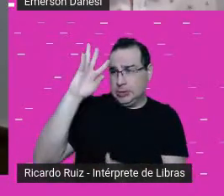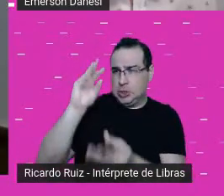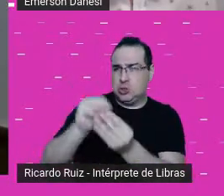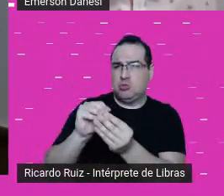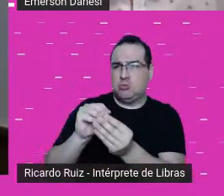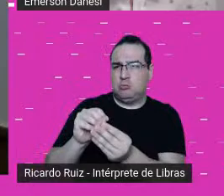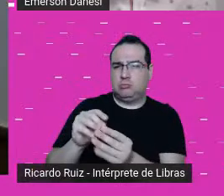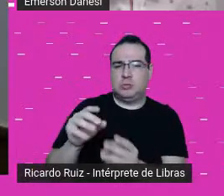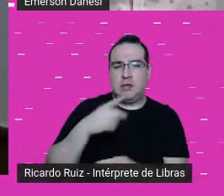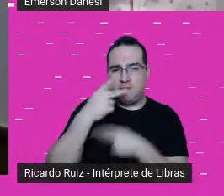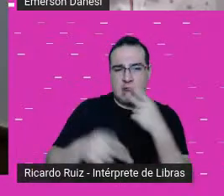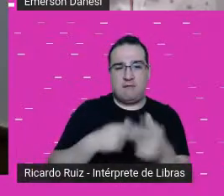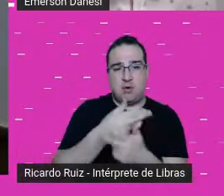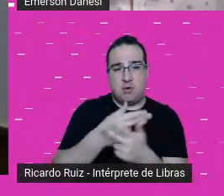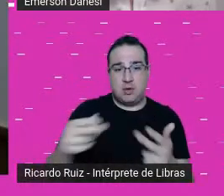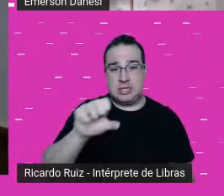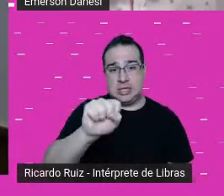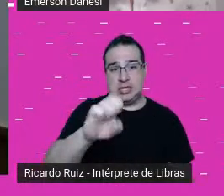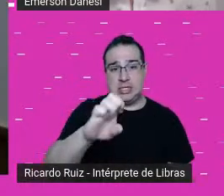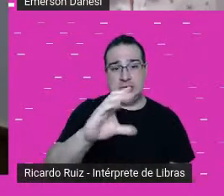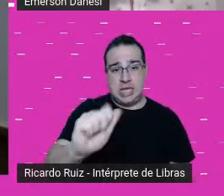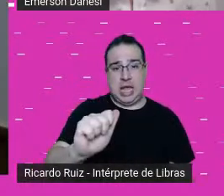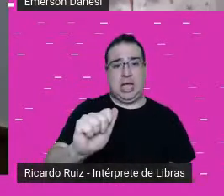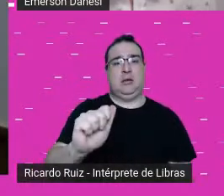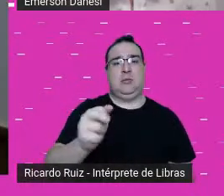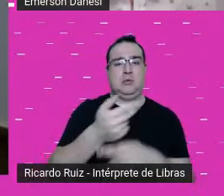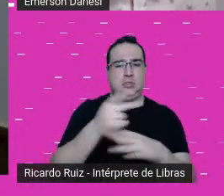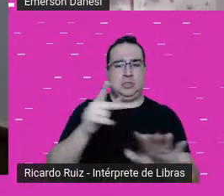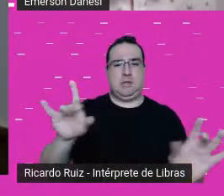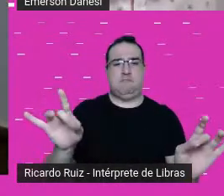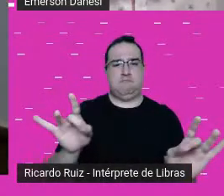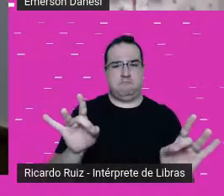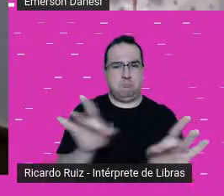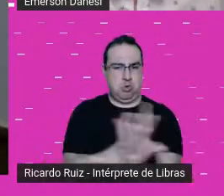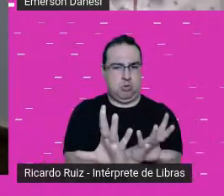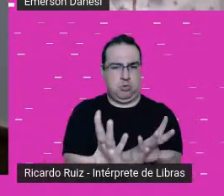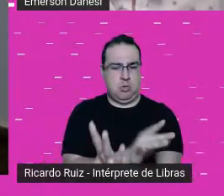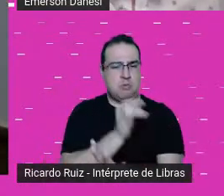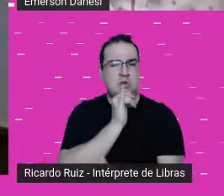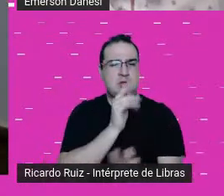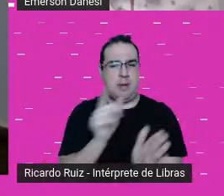seca, ele falava muito de como o espetáculo tinha que ser seco, então tinha que durar